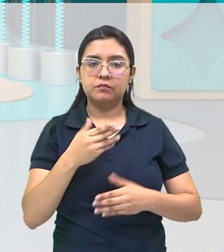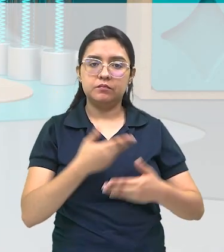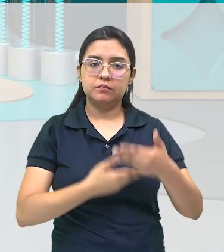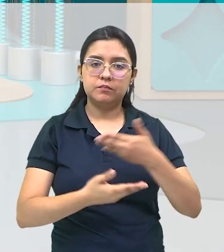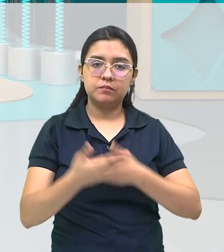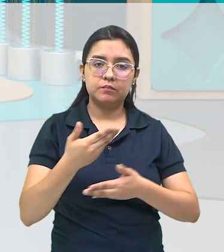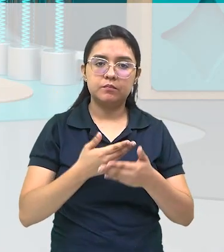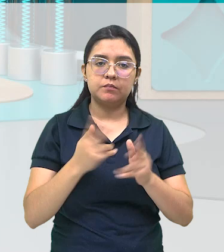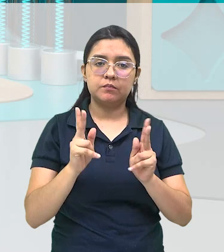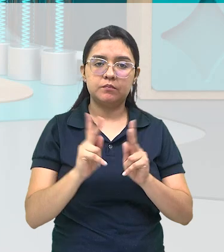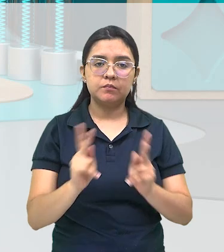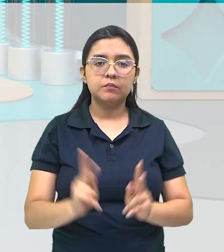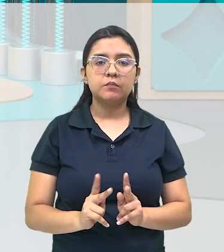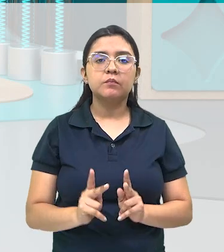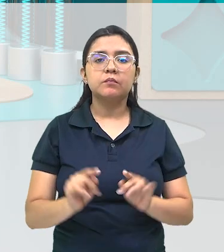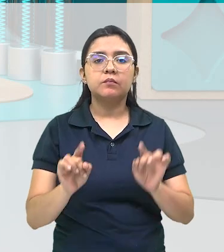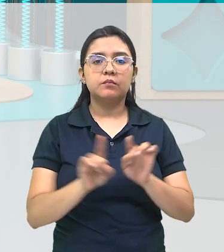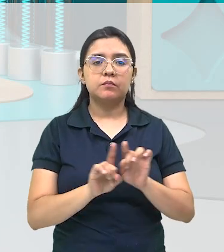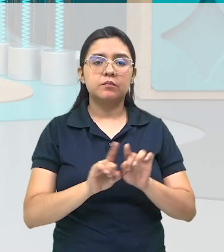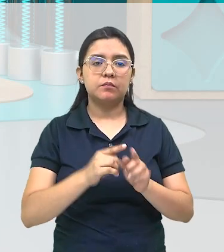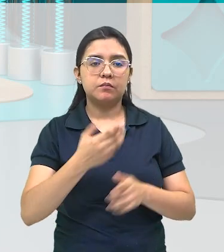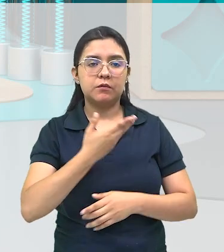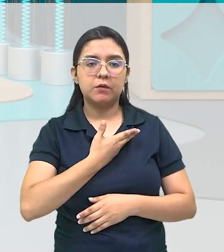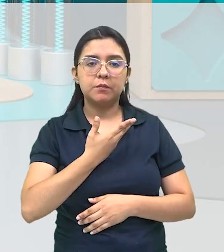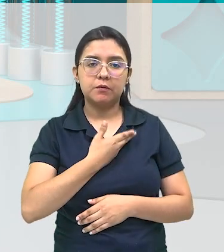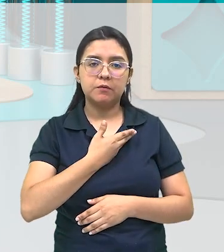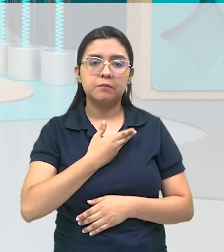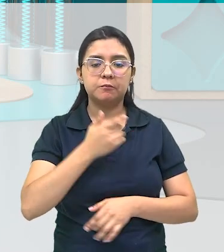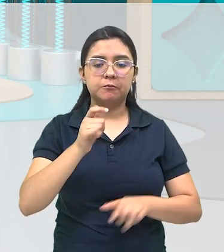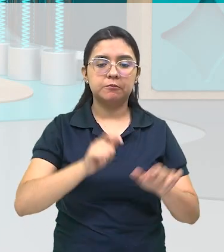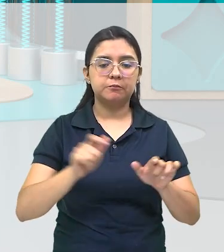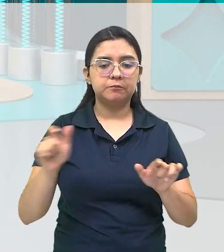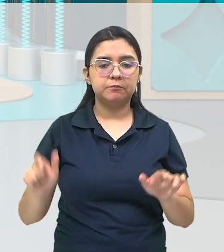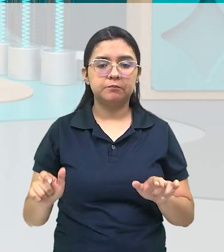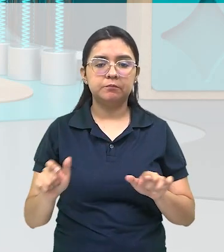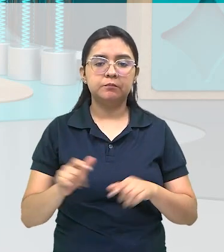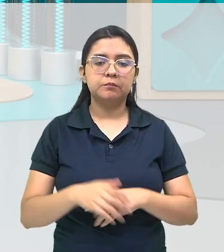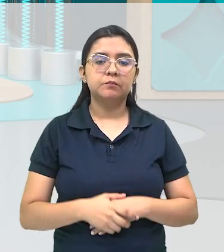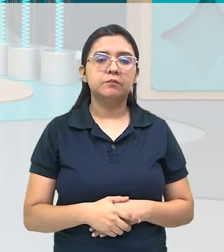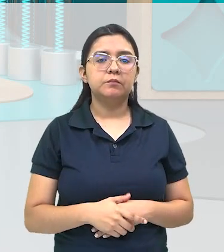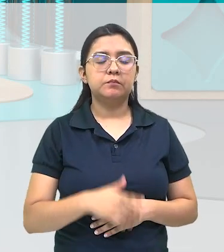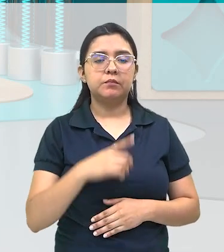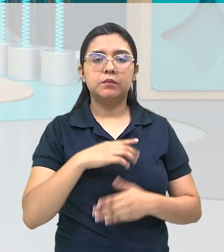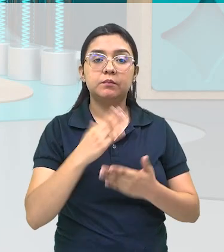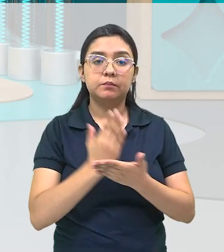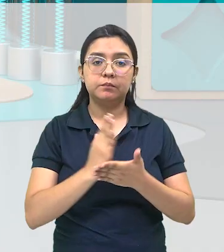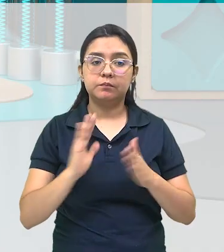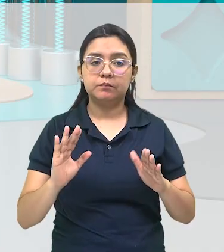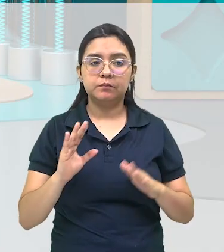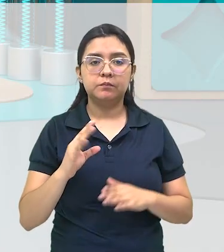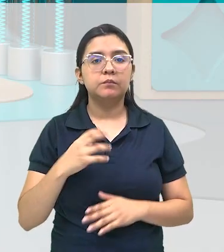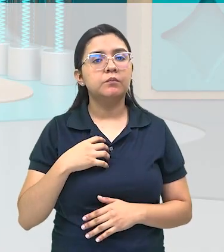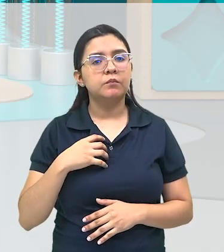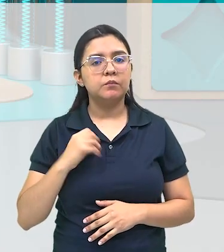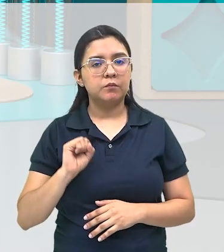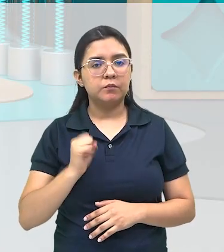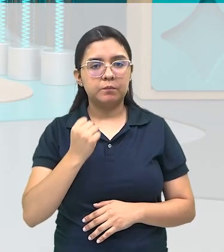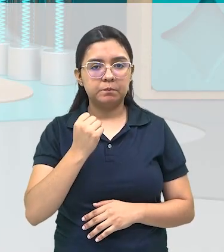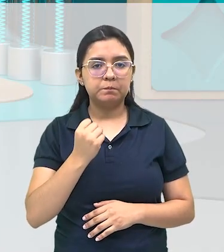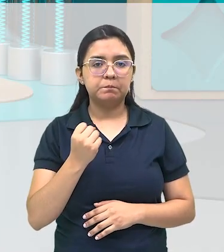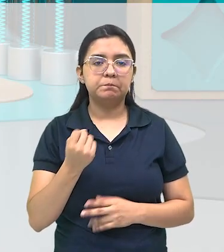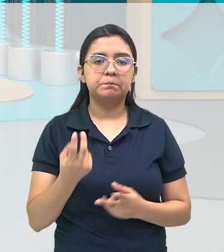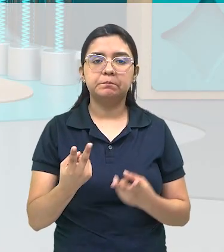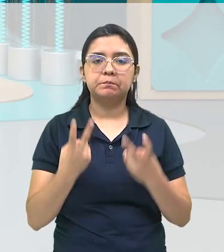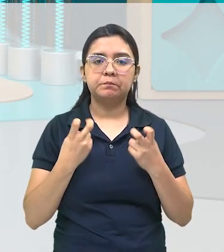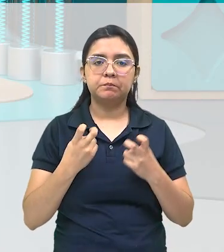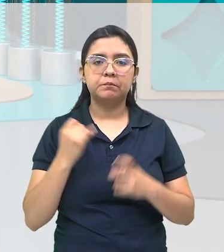harmonizar, para se tornar amigo do outro, para destruir o ódio, né? Então ele percebeu que era possível